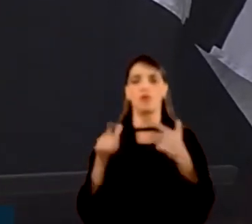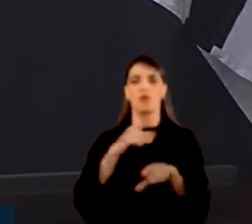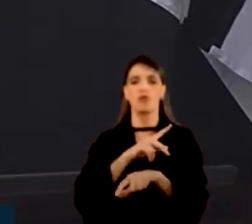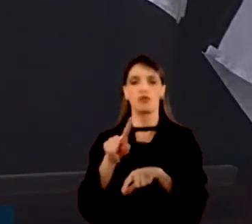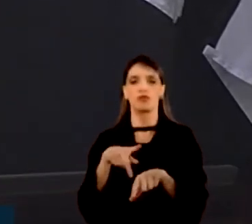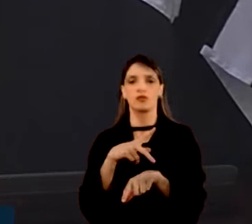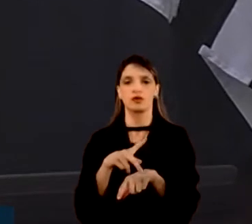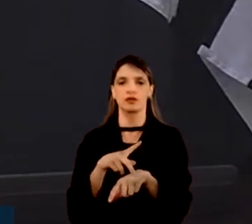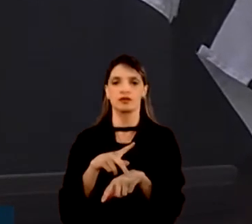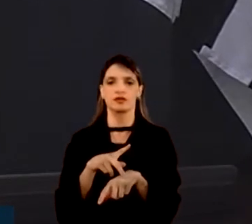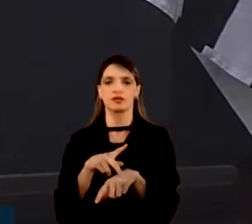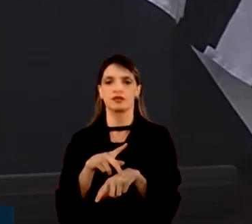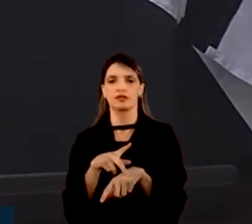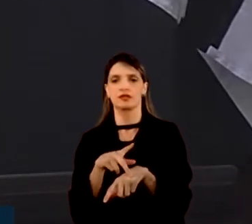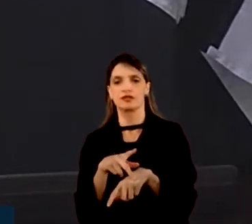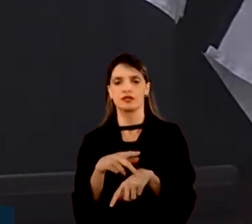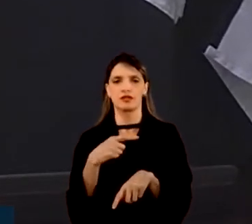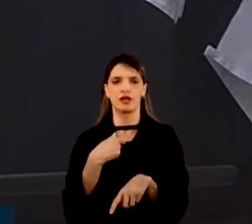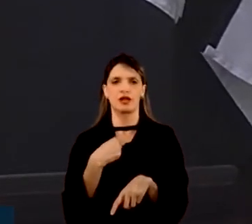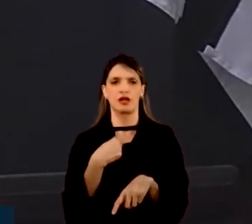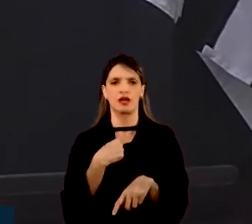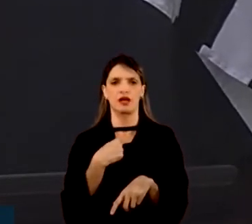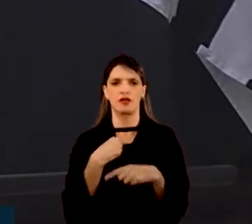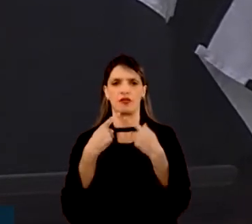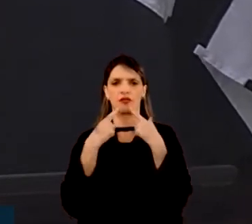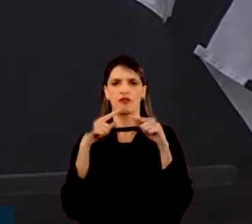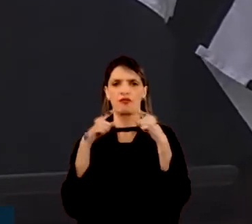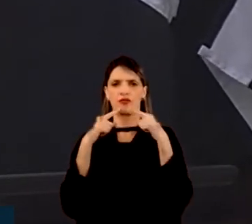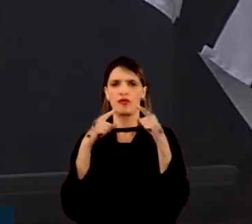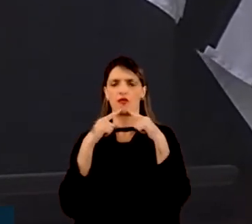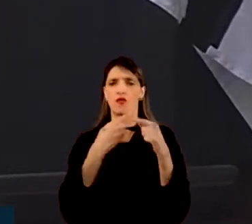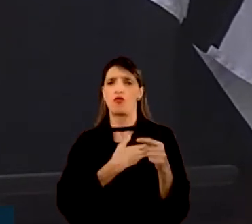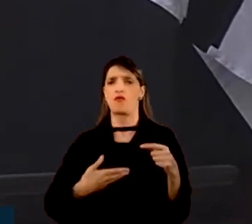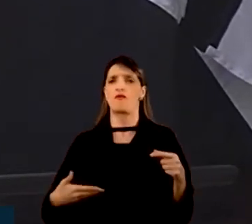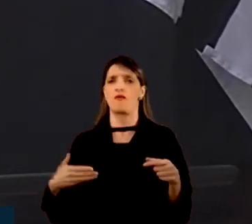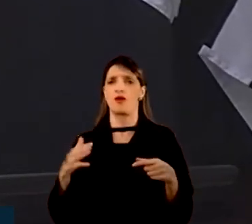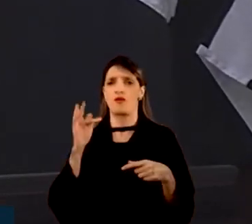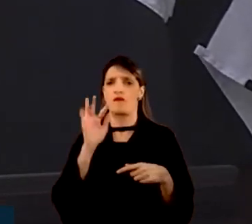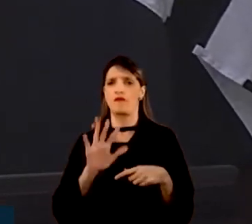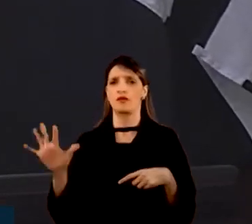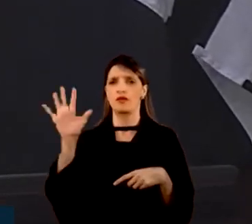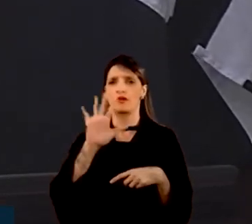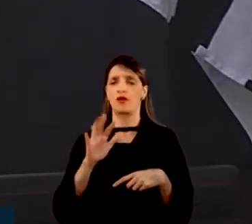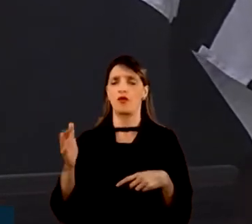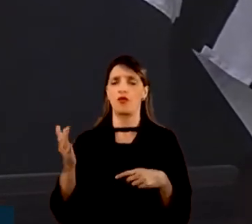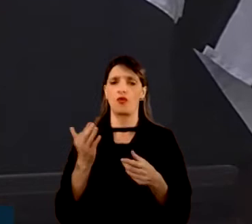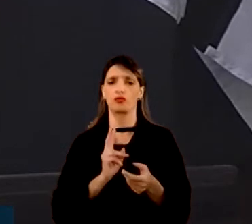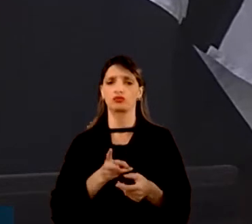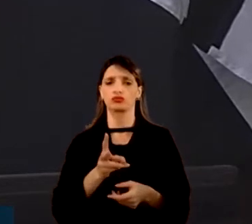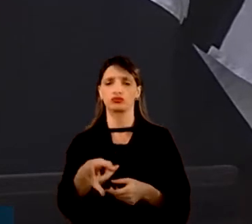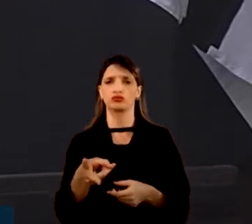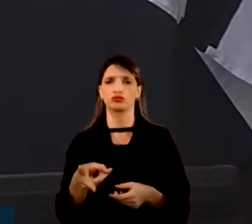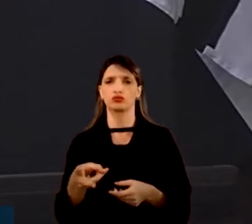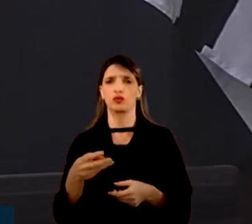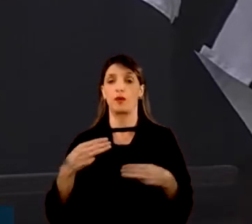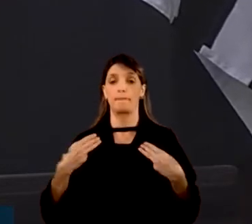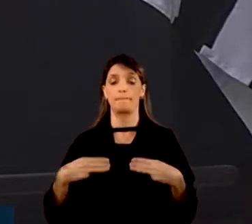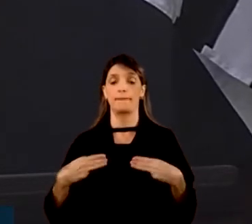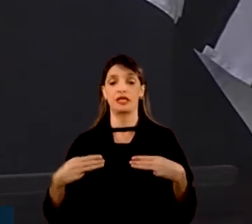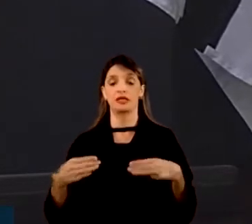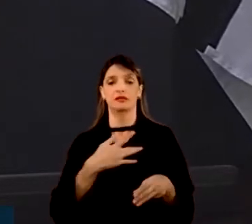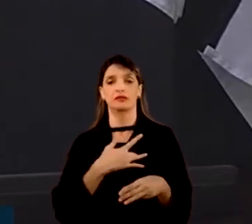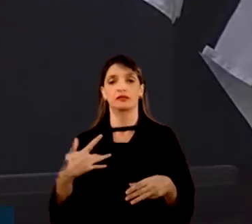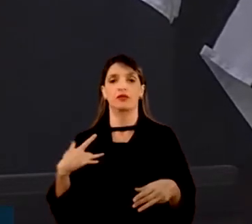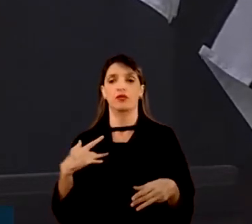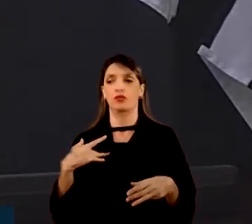Eu sou crítico ao governo federal, todo mundo sabe disso. Nós continuamos com o ministro da Saúde interino, que não tem formação na